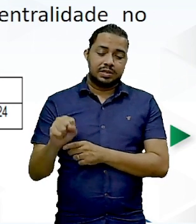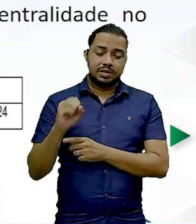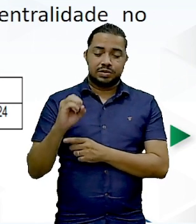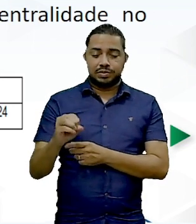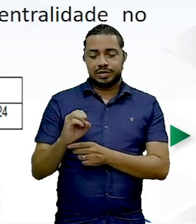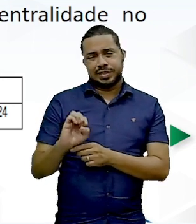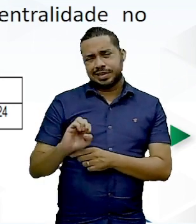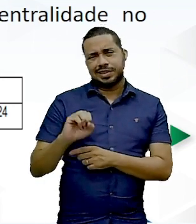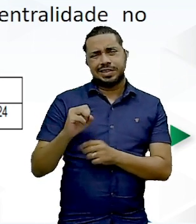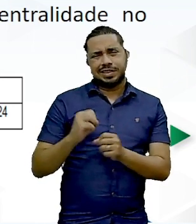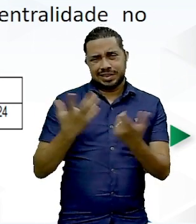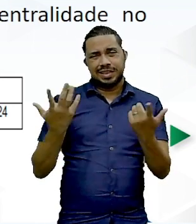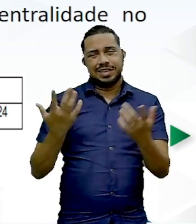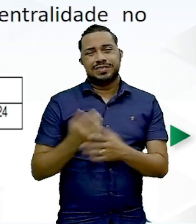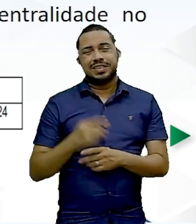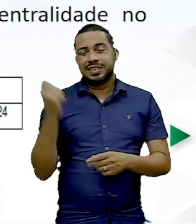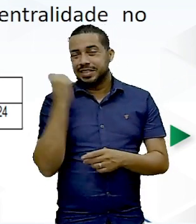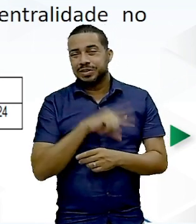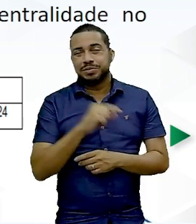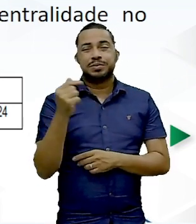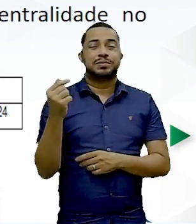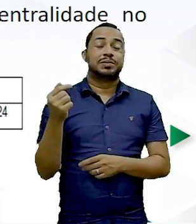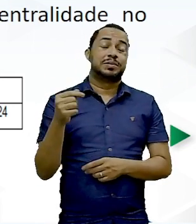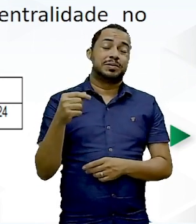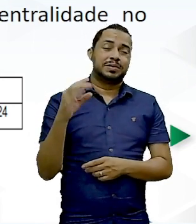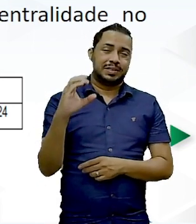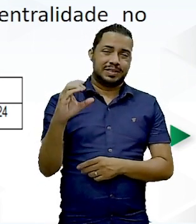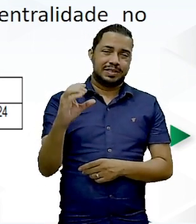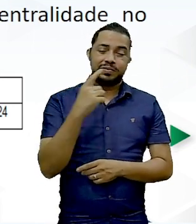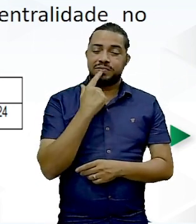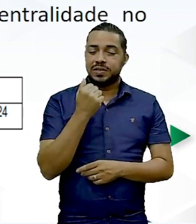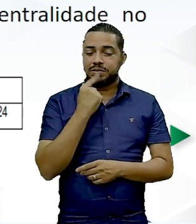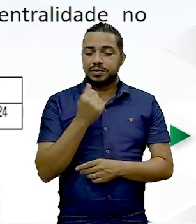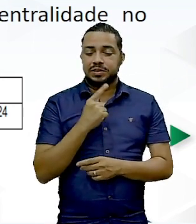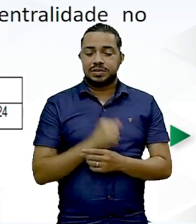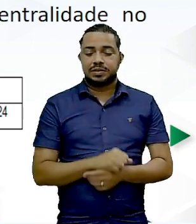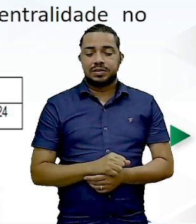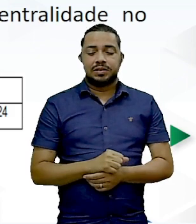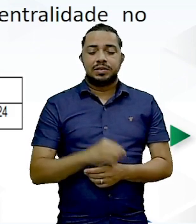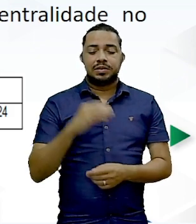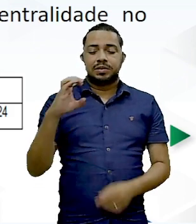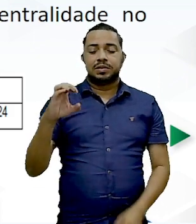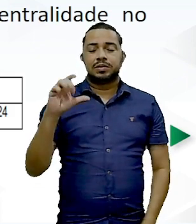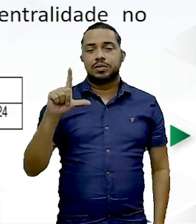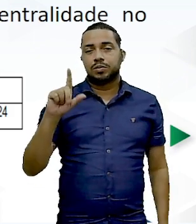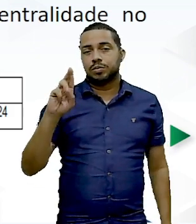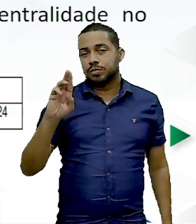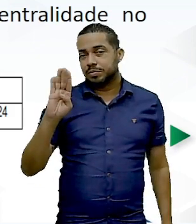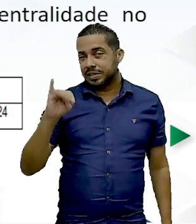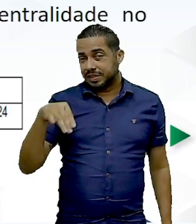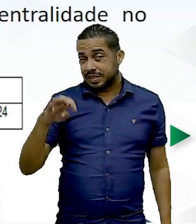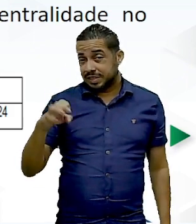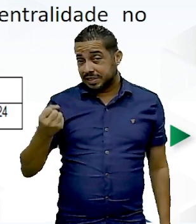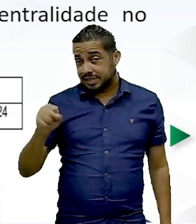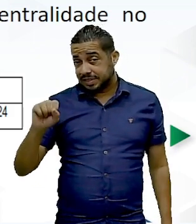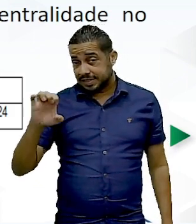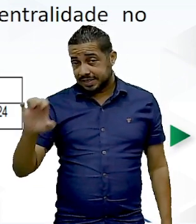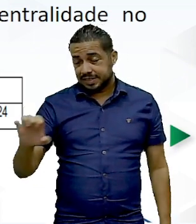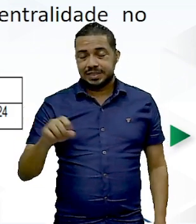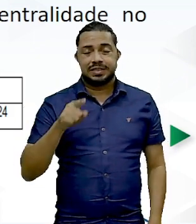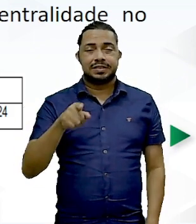claro, o vermelhão aí foi o C, né? Foi o C, foi o Clubinense. Esse já